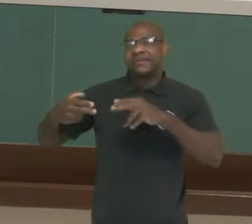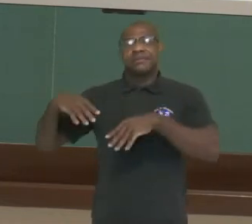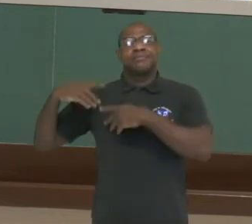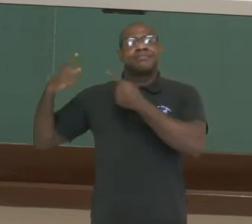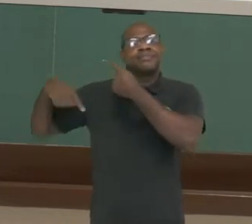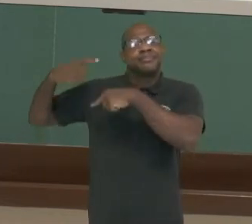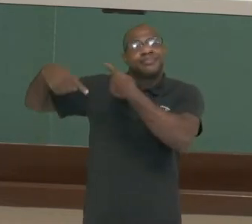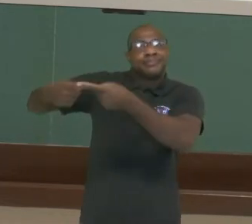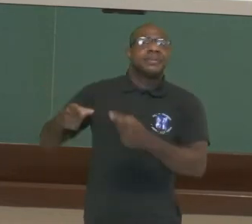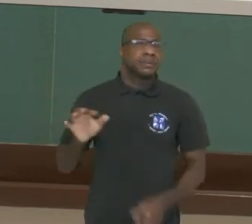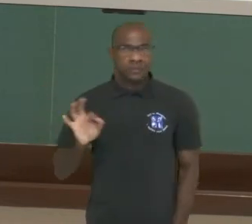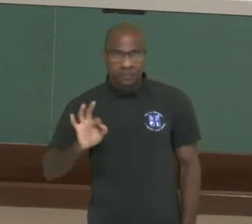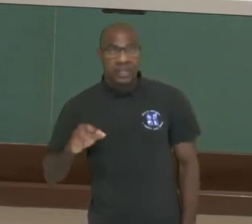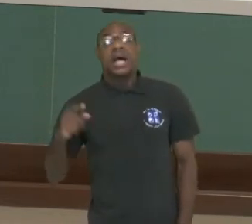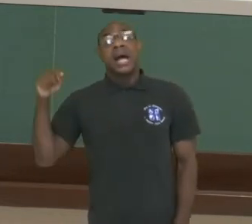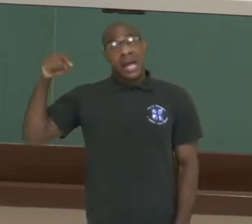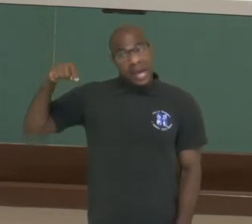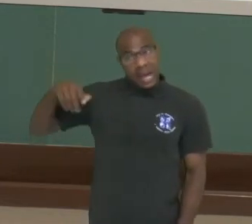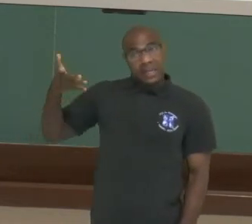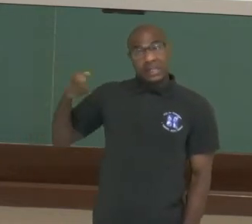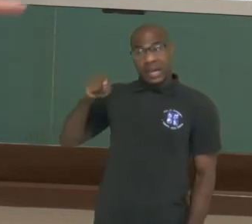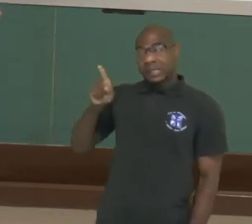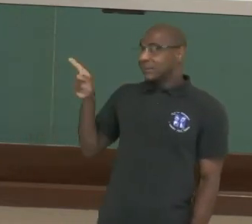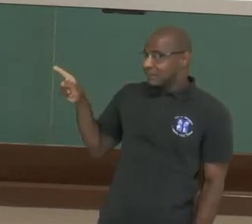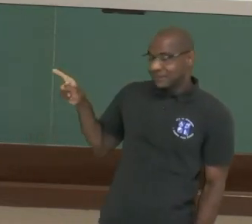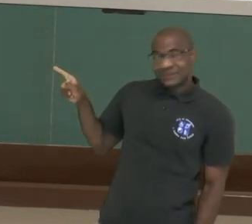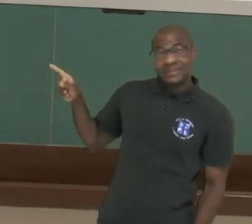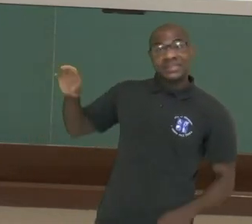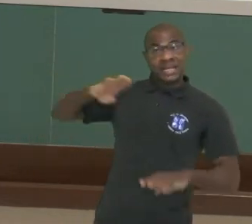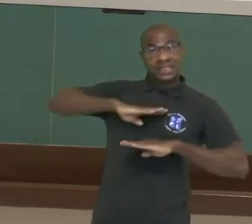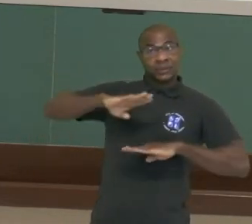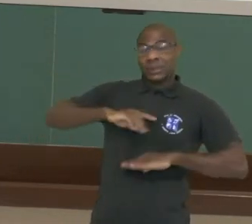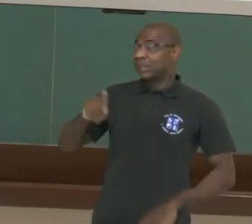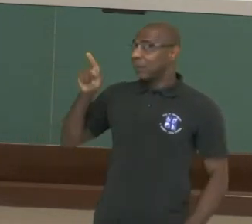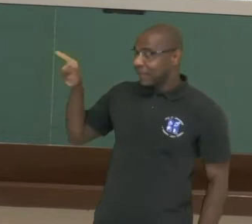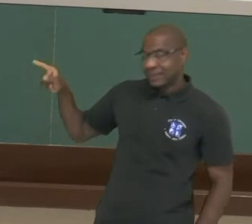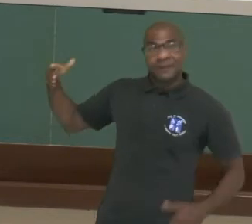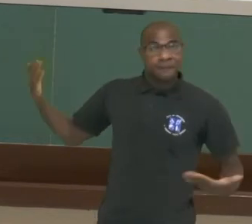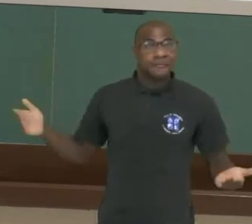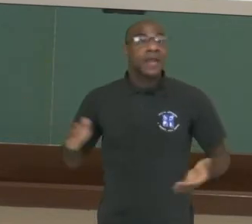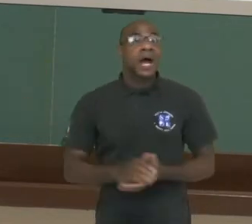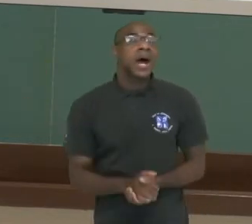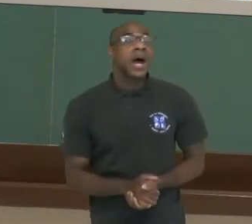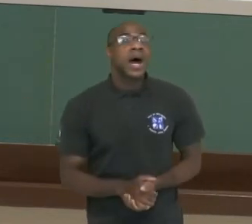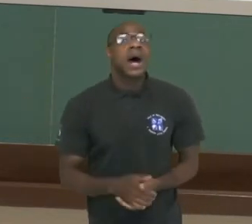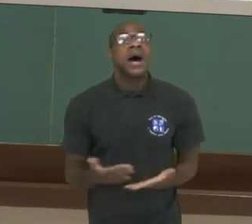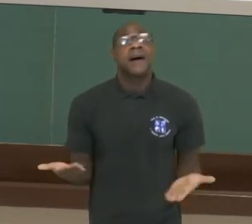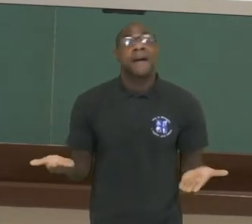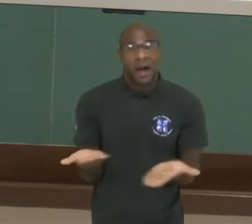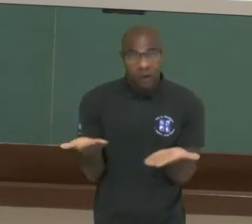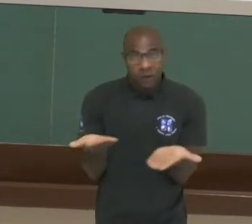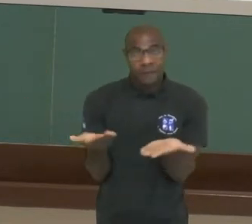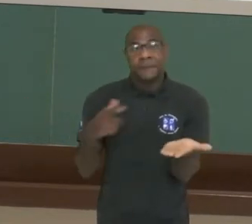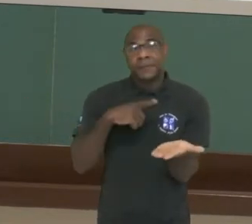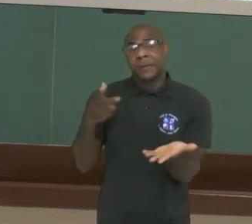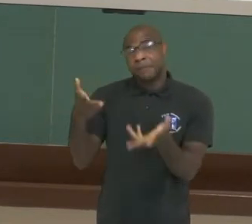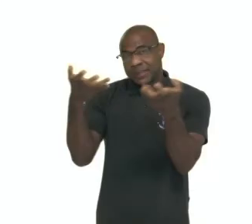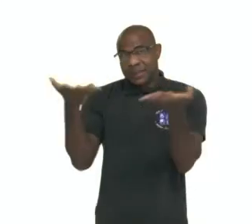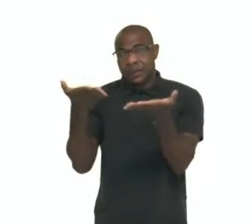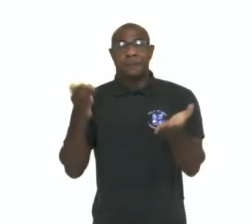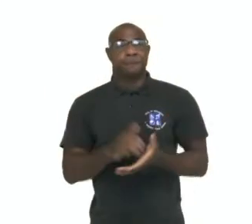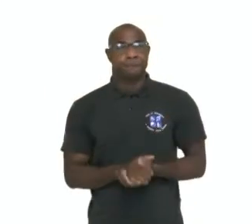hereditariedade, ok? Neste caso, tá? Então, aqui, pessoal, nós temos o cariótipo. Vamos